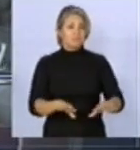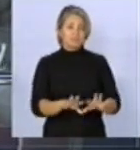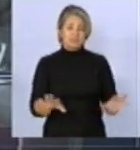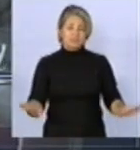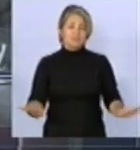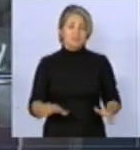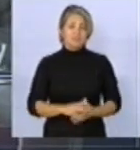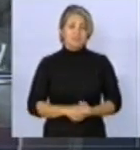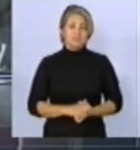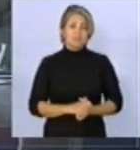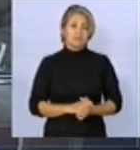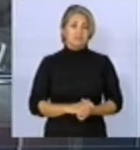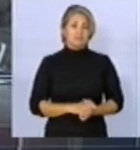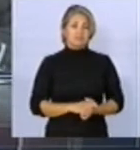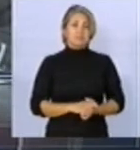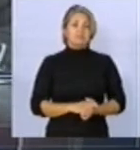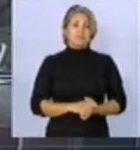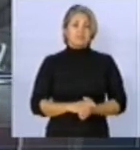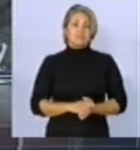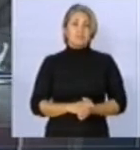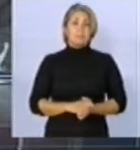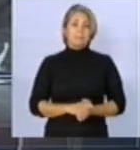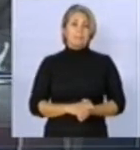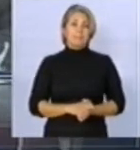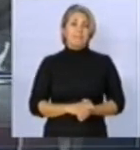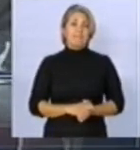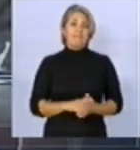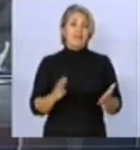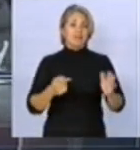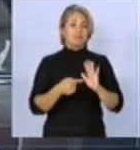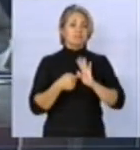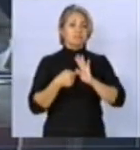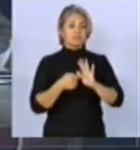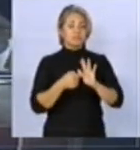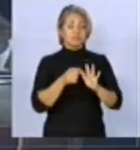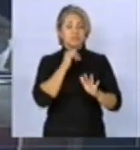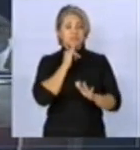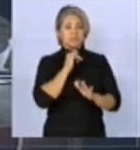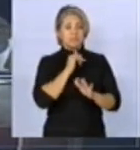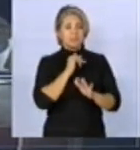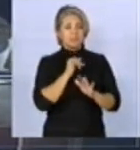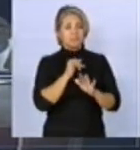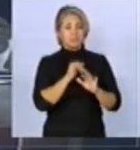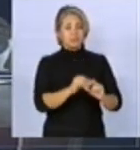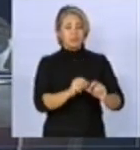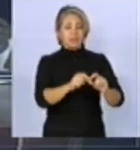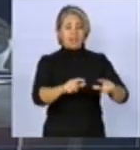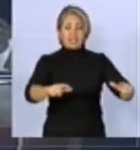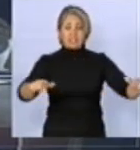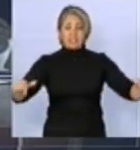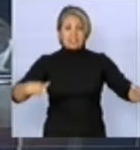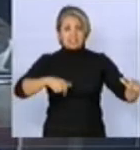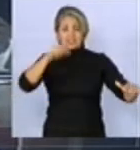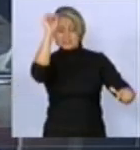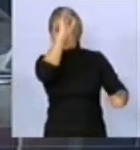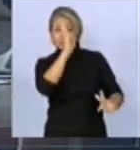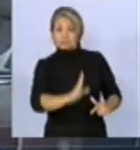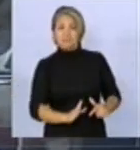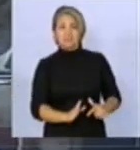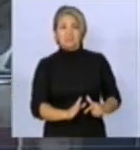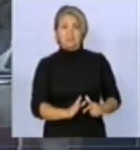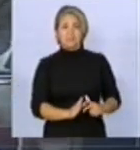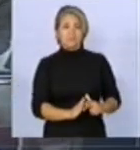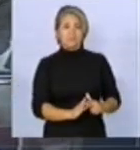é bom nesse aí eu fiz uma renda por hectare o a gente vê no Brasil na